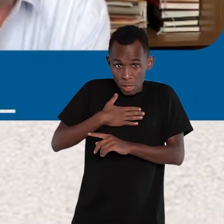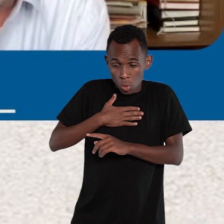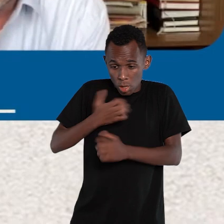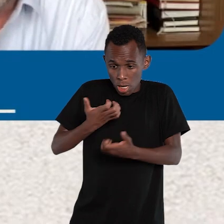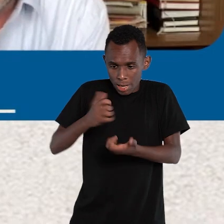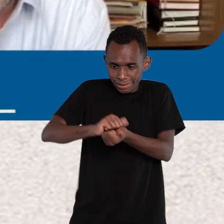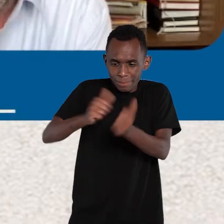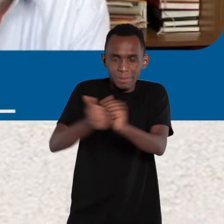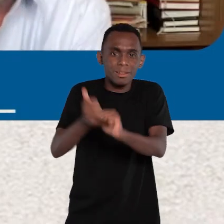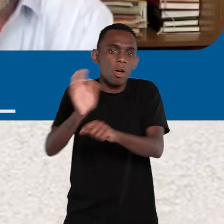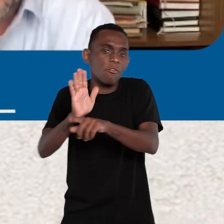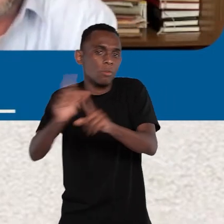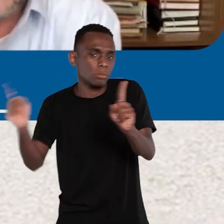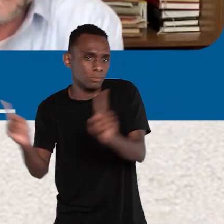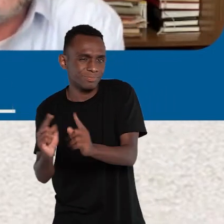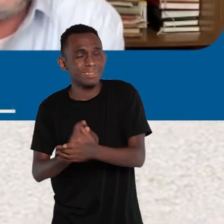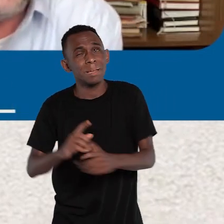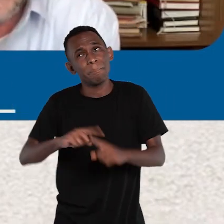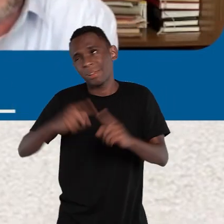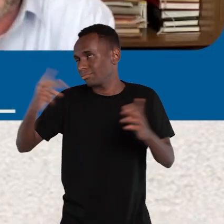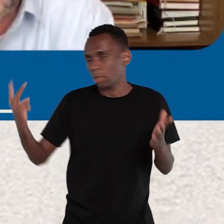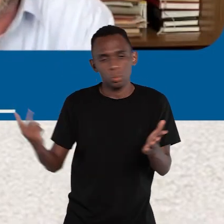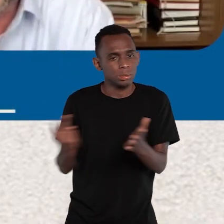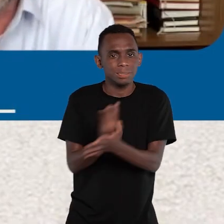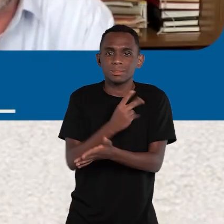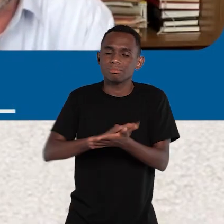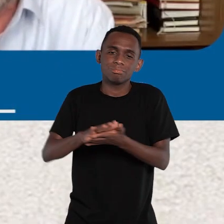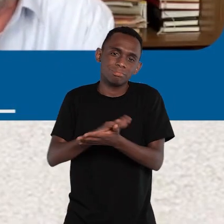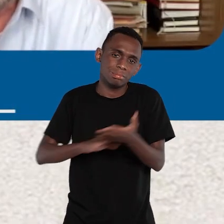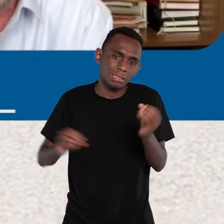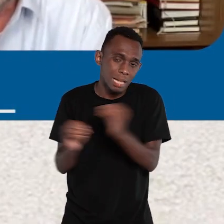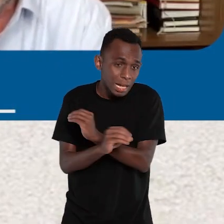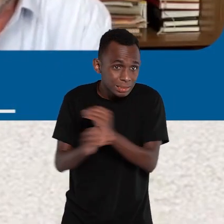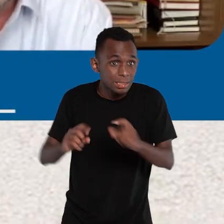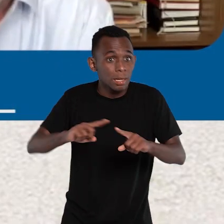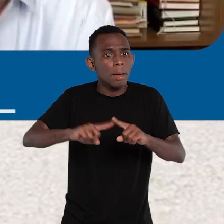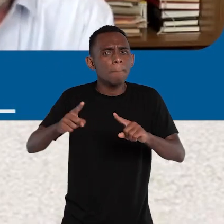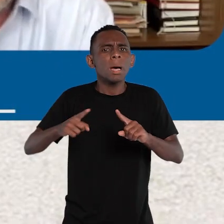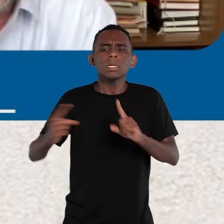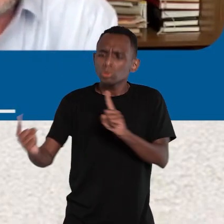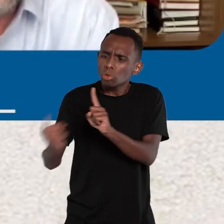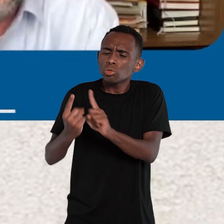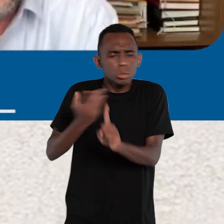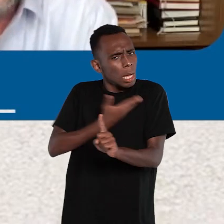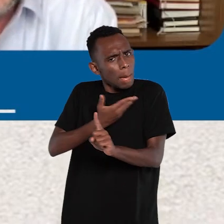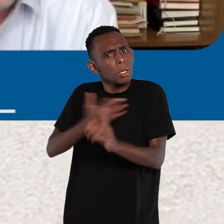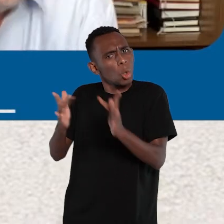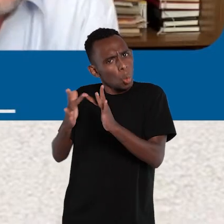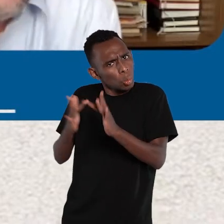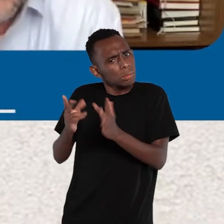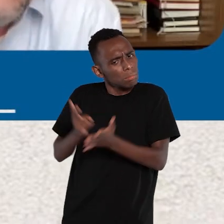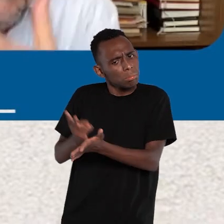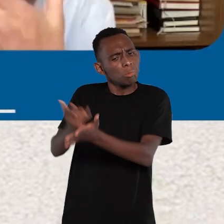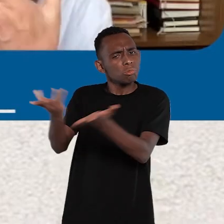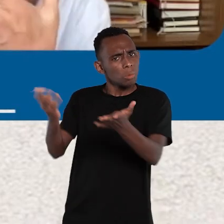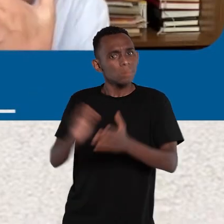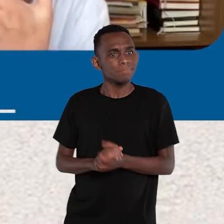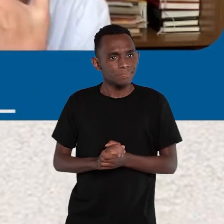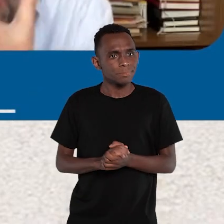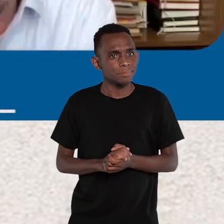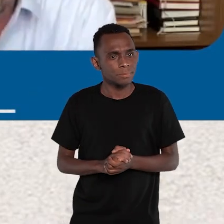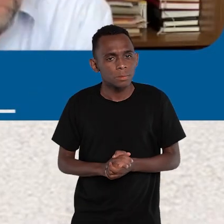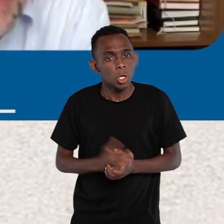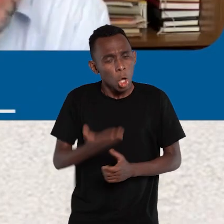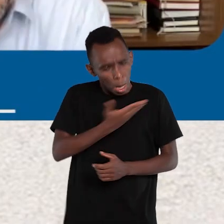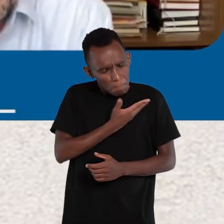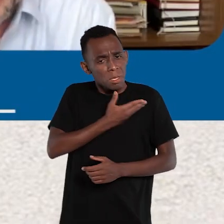num curta. Acabou não acontecendo, eles fizeram o roteiro, ele e o fotógrafo dele, mas a gente se aproximou e se descobriu amigos,